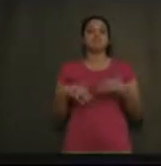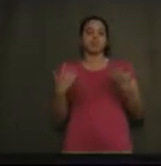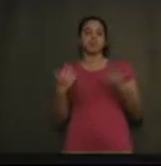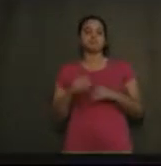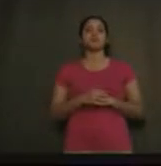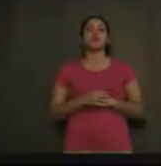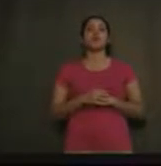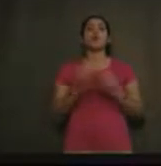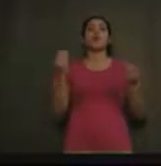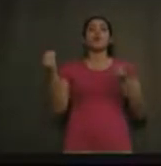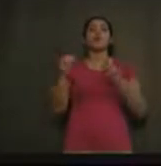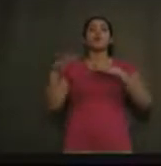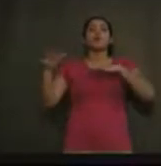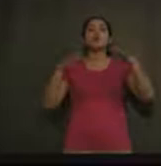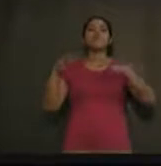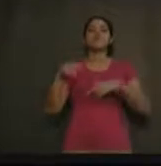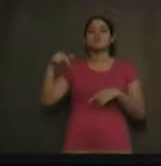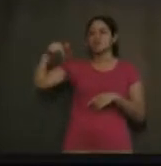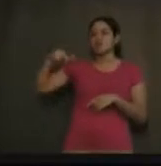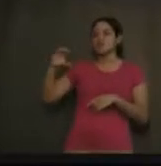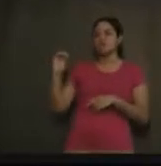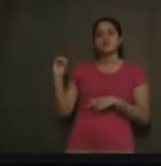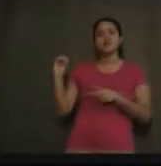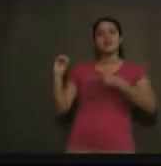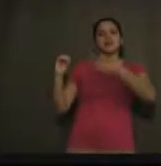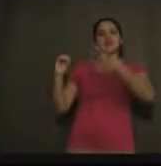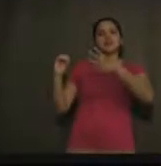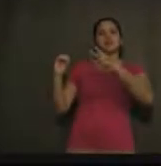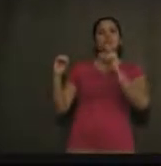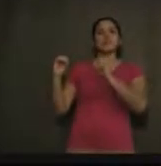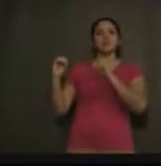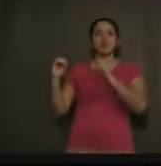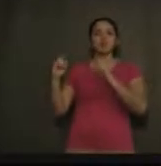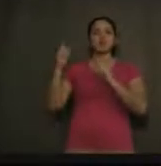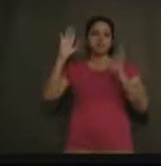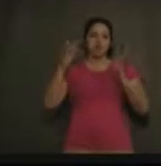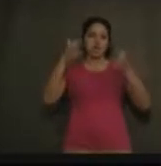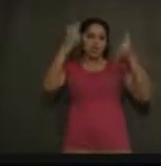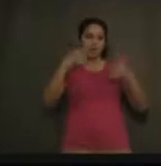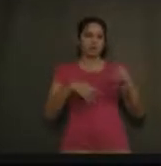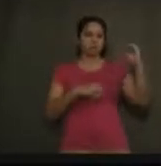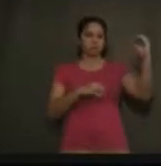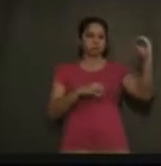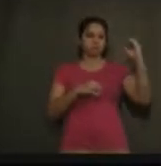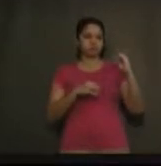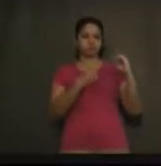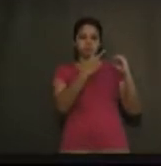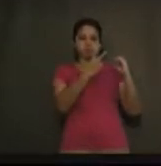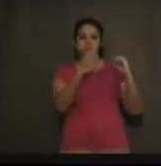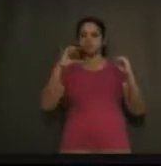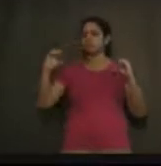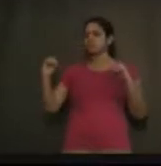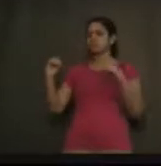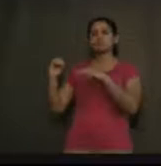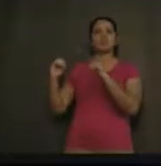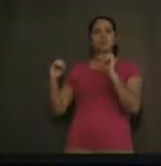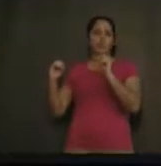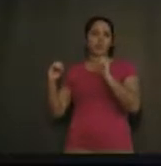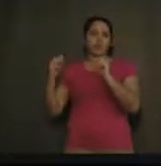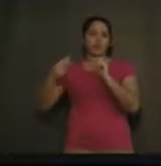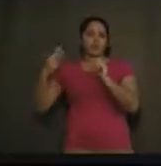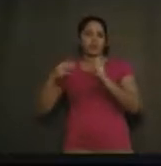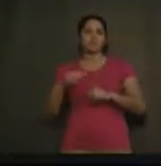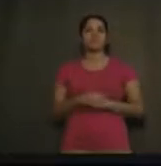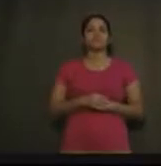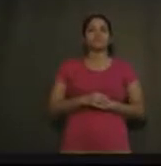que é o movimento desse terceiro corpo. Os dois primeiros são dados, como é que é o movimento do terceiro corpo. Quando você formula isso do jeito que os